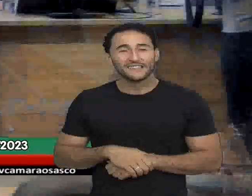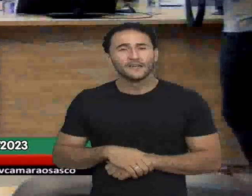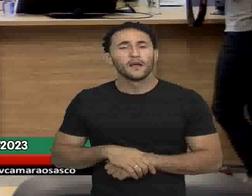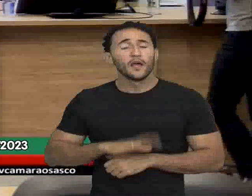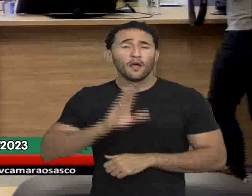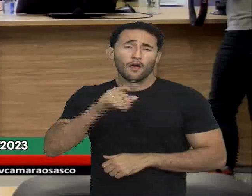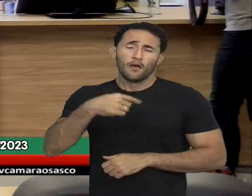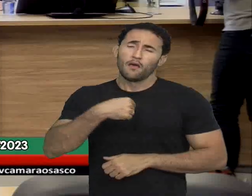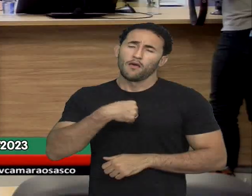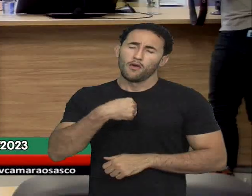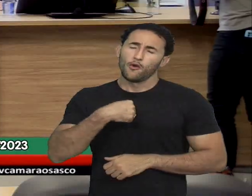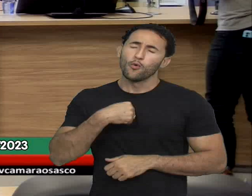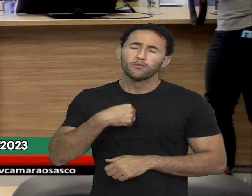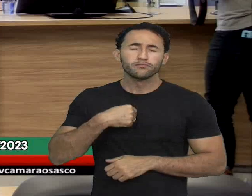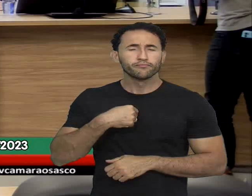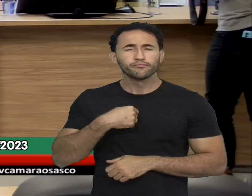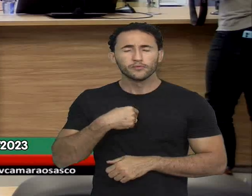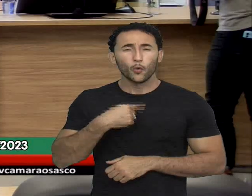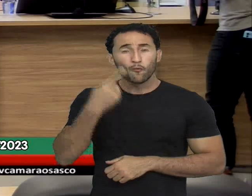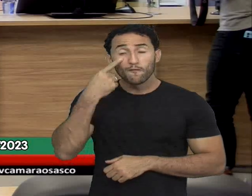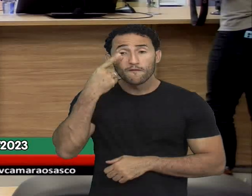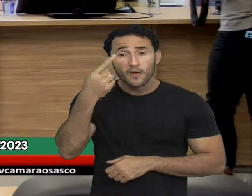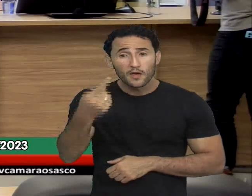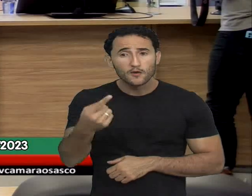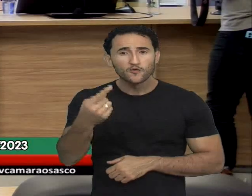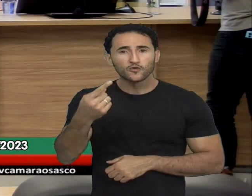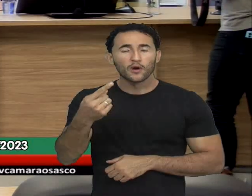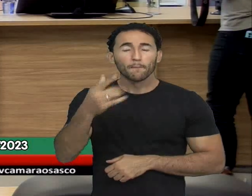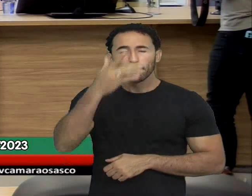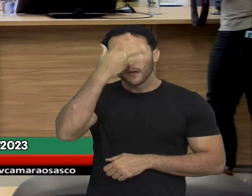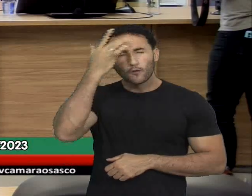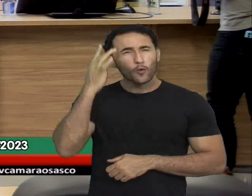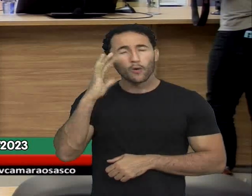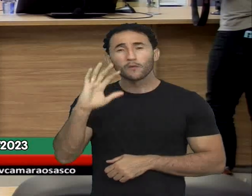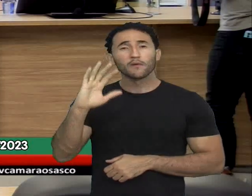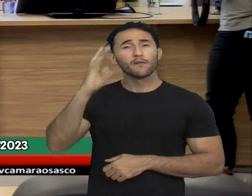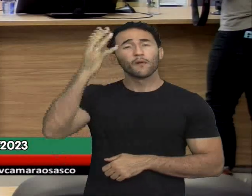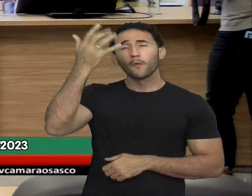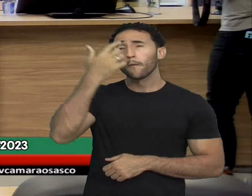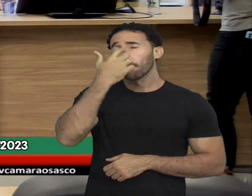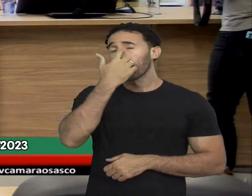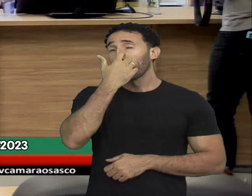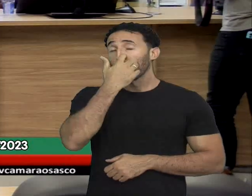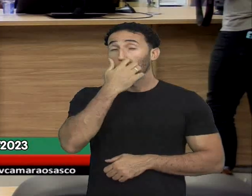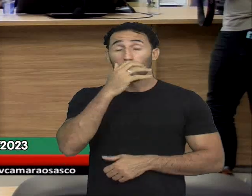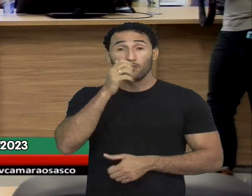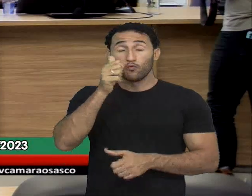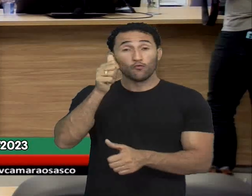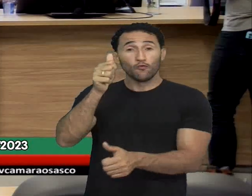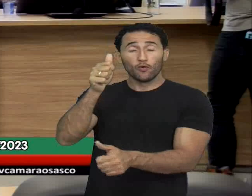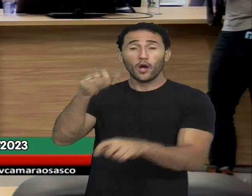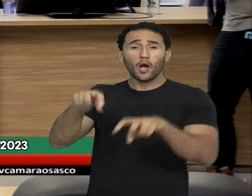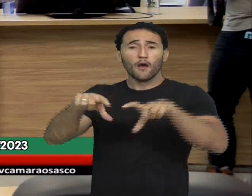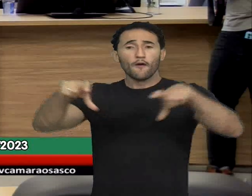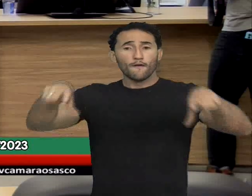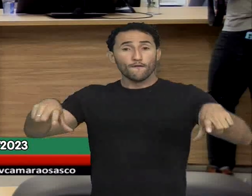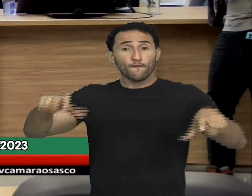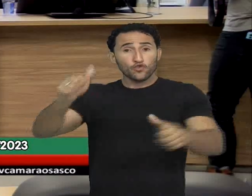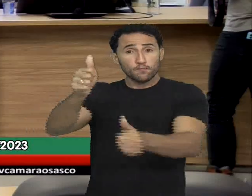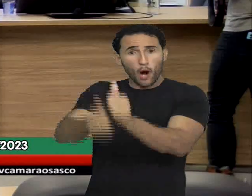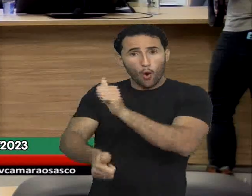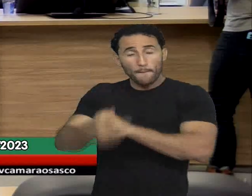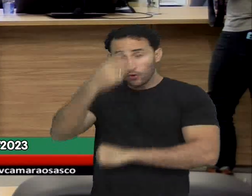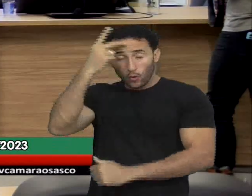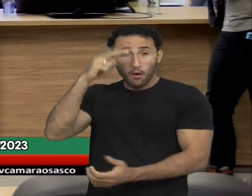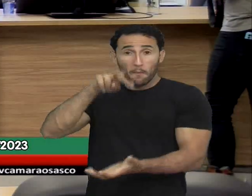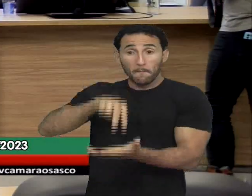eu acabo assistindo, vejo, poxa, um cara infartou no campo. O cara é atleta, ele infartou no campo. Tudo